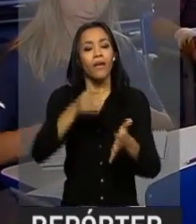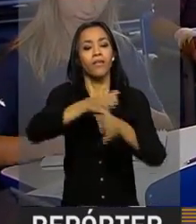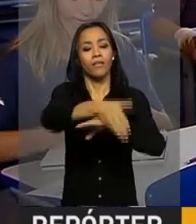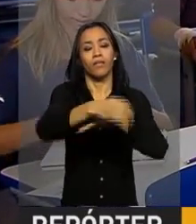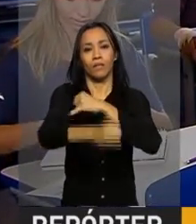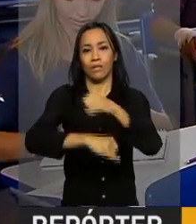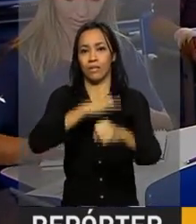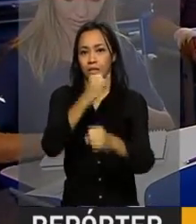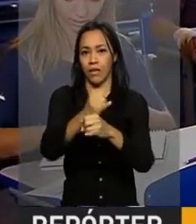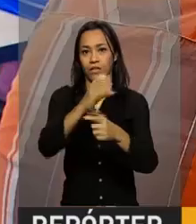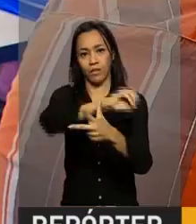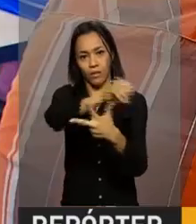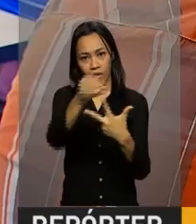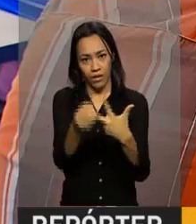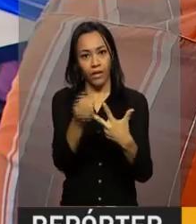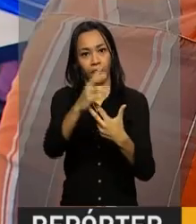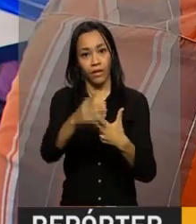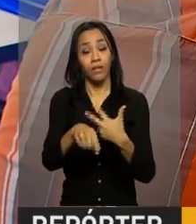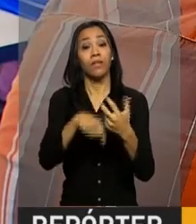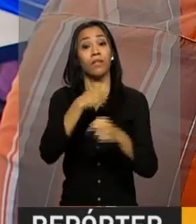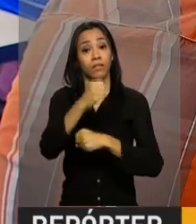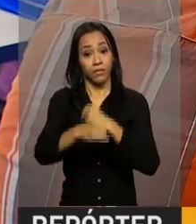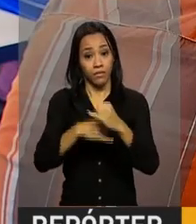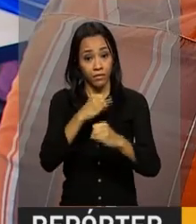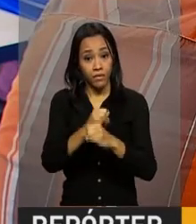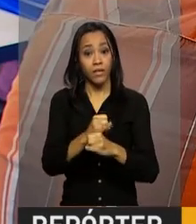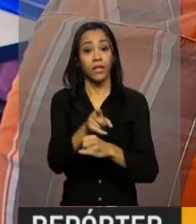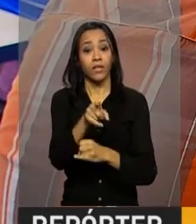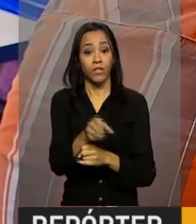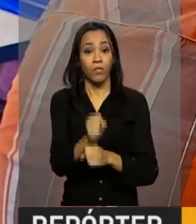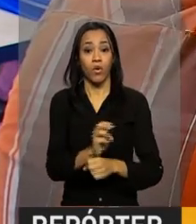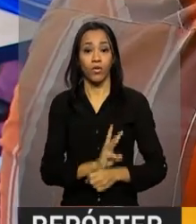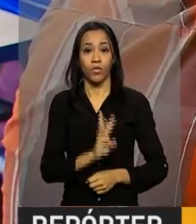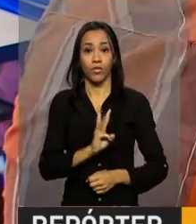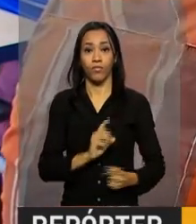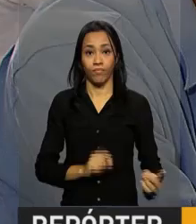site do Enem na internet, no endereço eletrônico